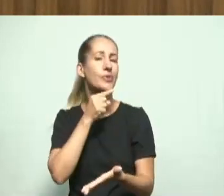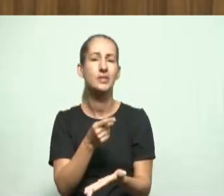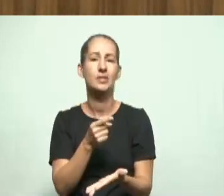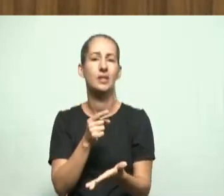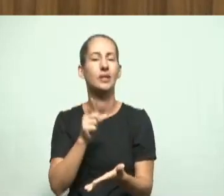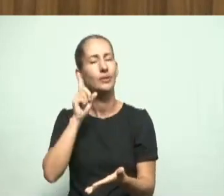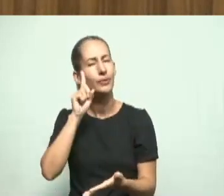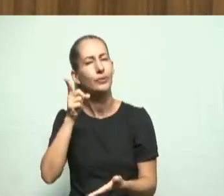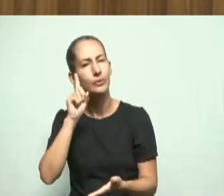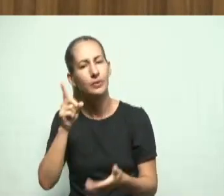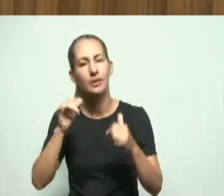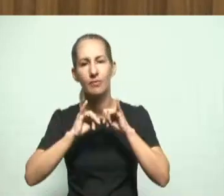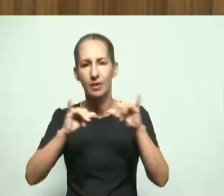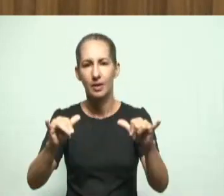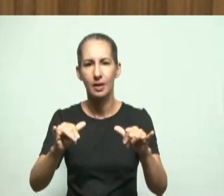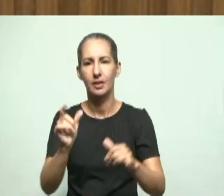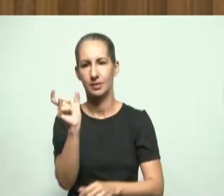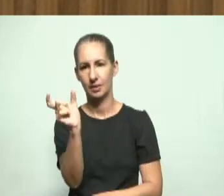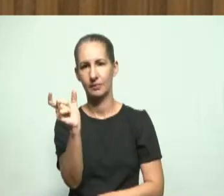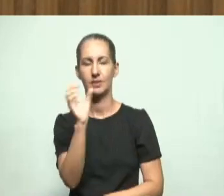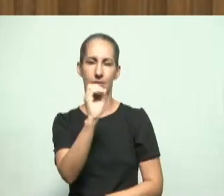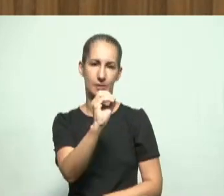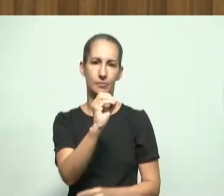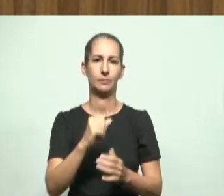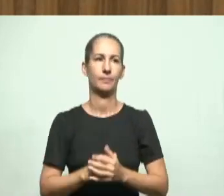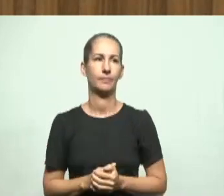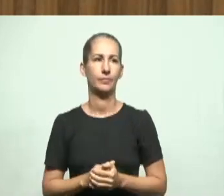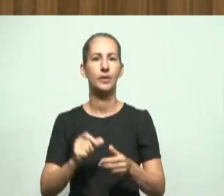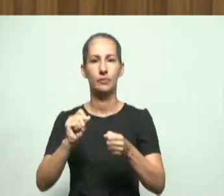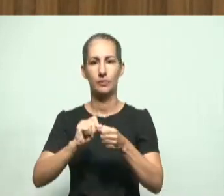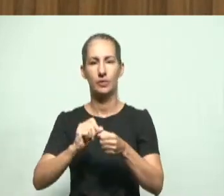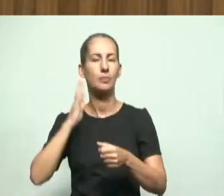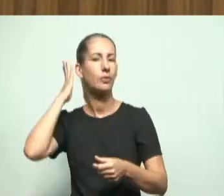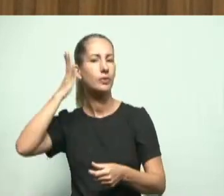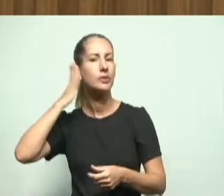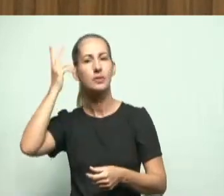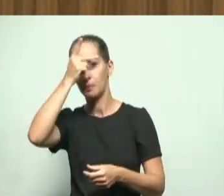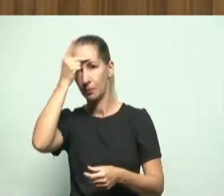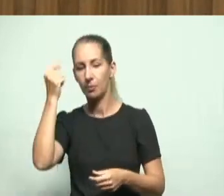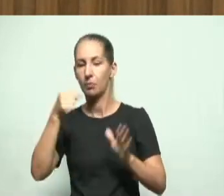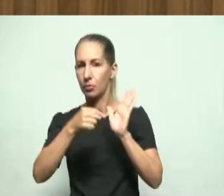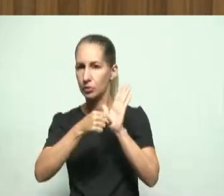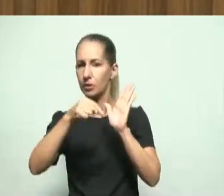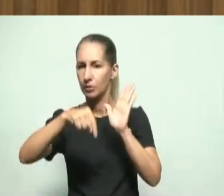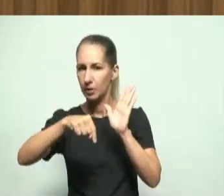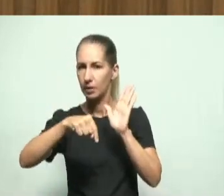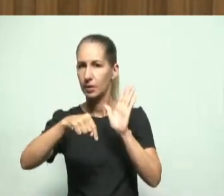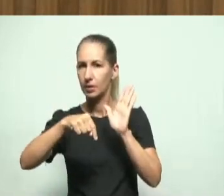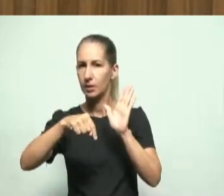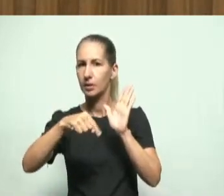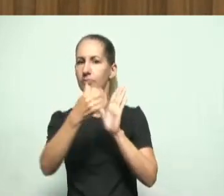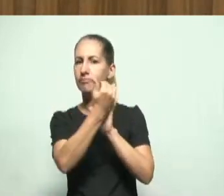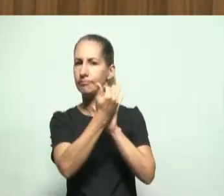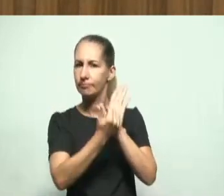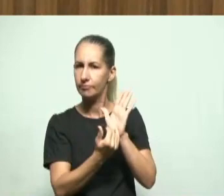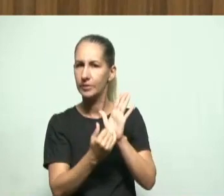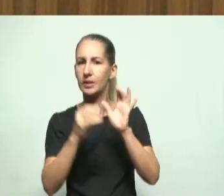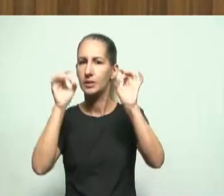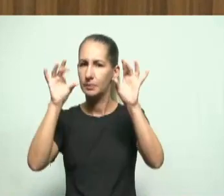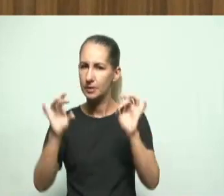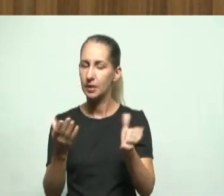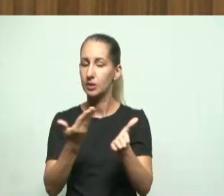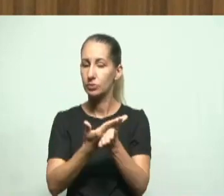todos os dias eu vou falar aqui sobre essa tarifa zero. Nós fizemos audiência pública, foi provado aqui pelos estudiosos,